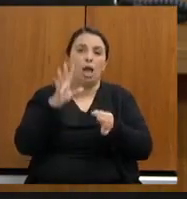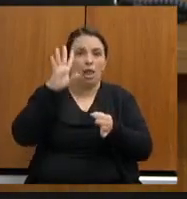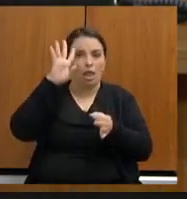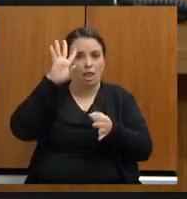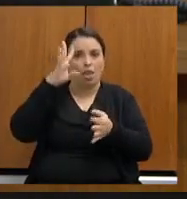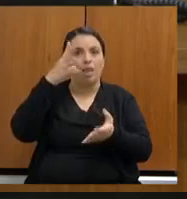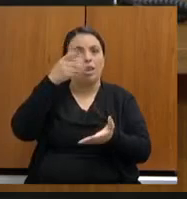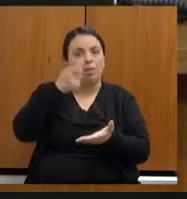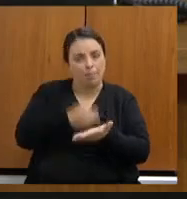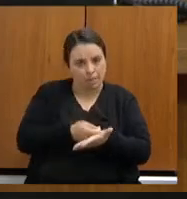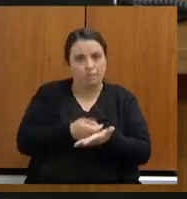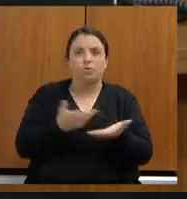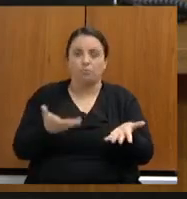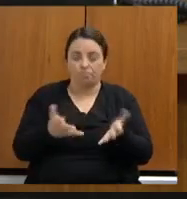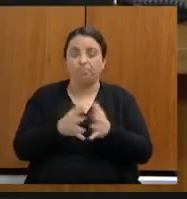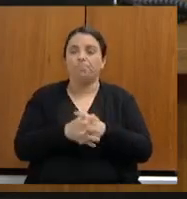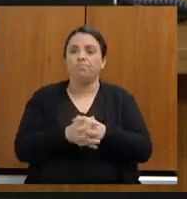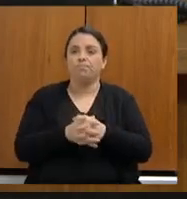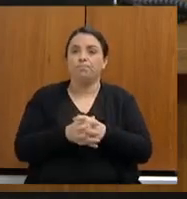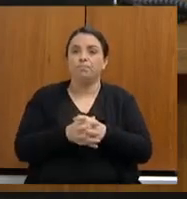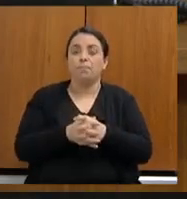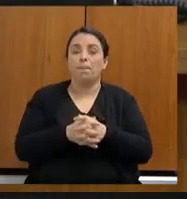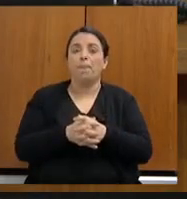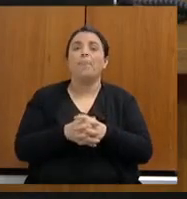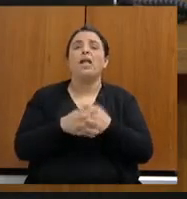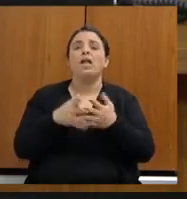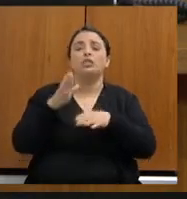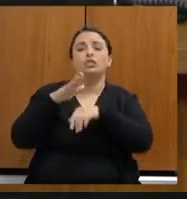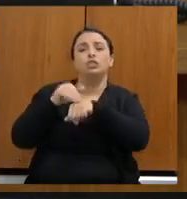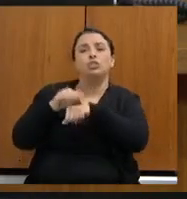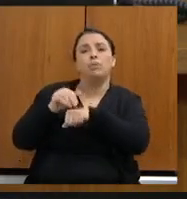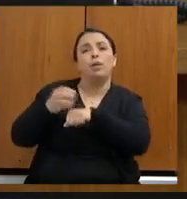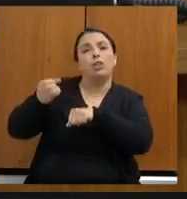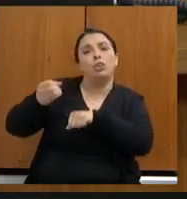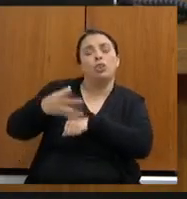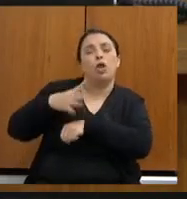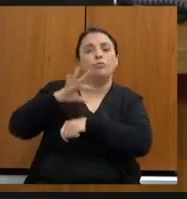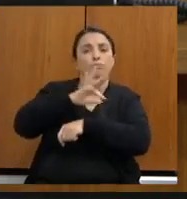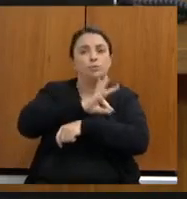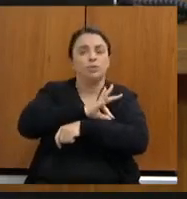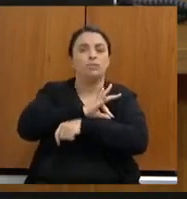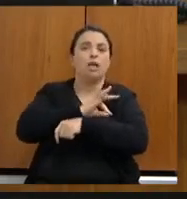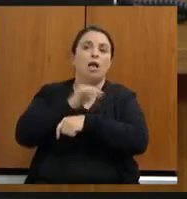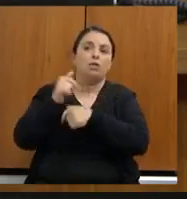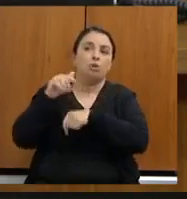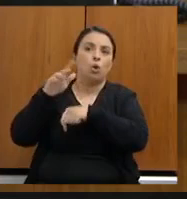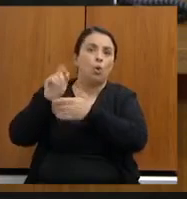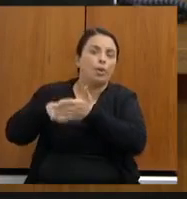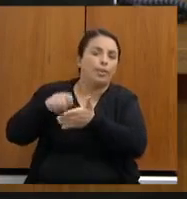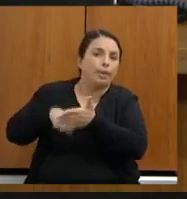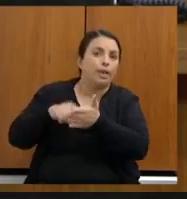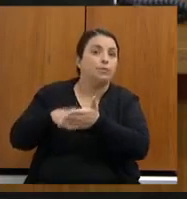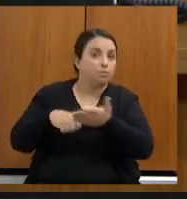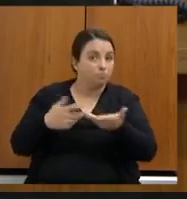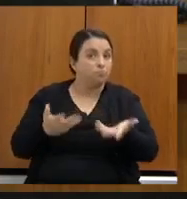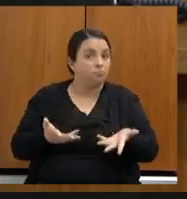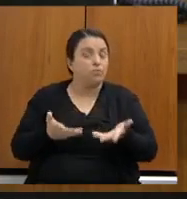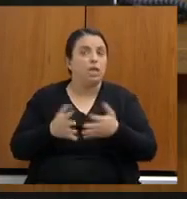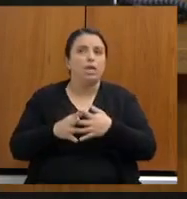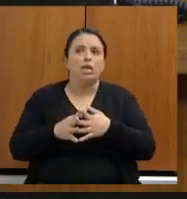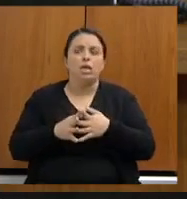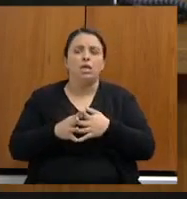em torno do o motivo policial como nós já aí apresentamos